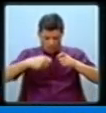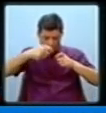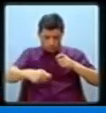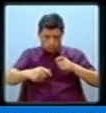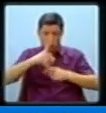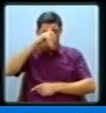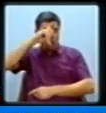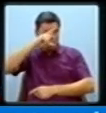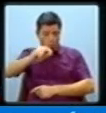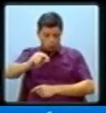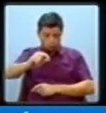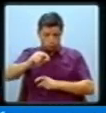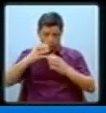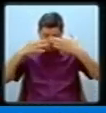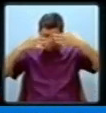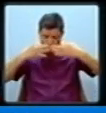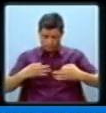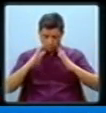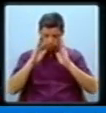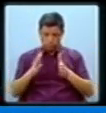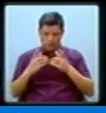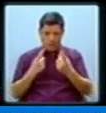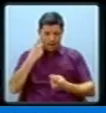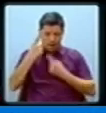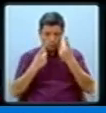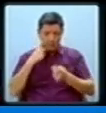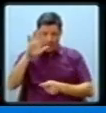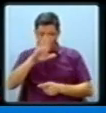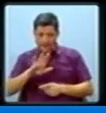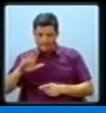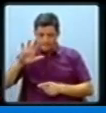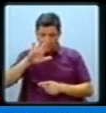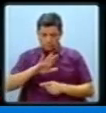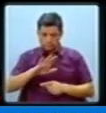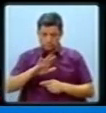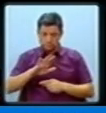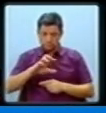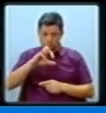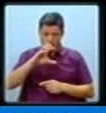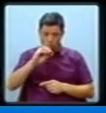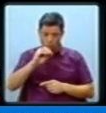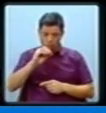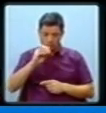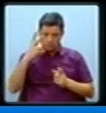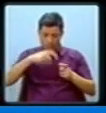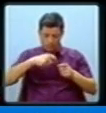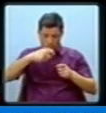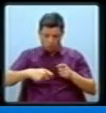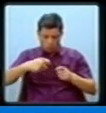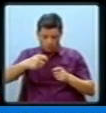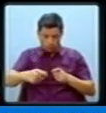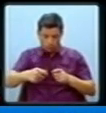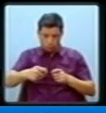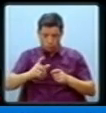É a confirmação daquilo que nós já tínhamos de algumas imagens prévias. Isto é um corte de 80 quilómetros de norte a sul de Plutão e